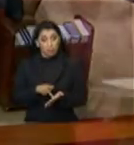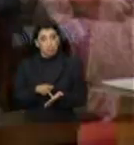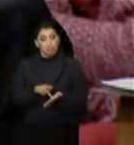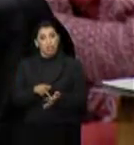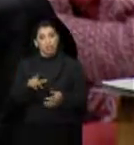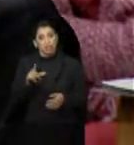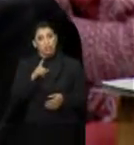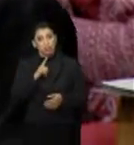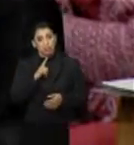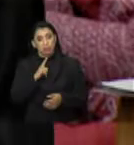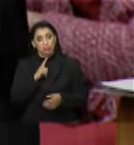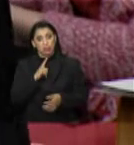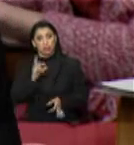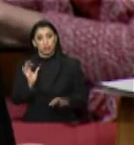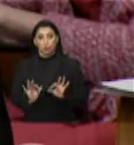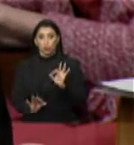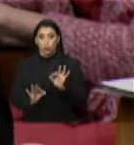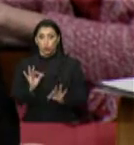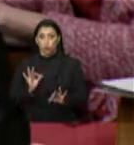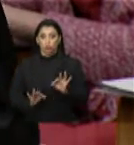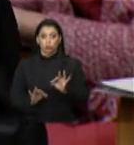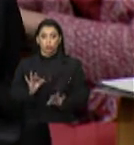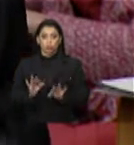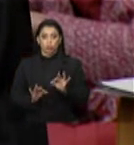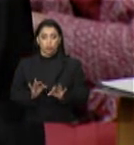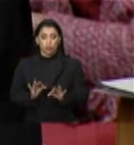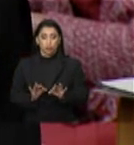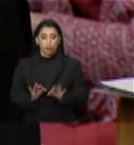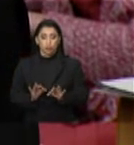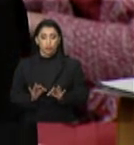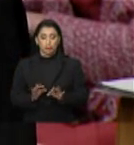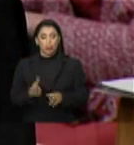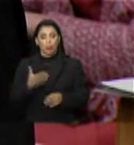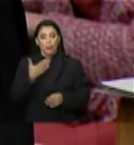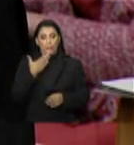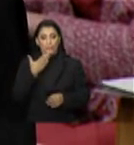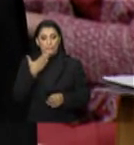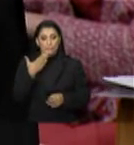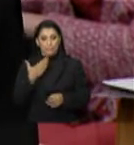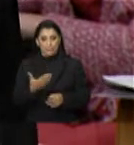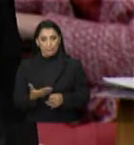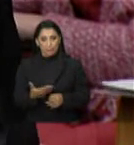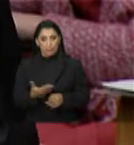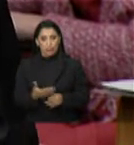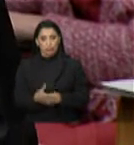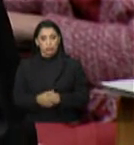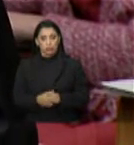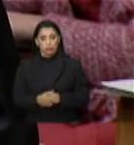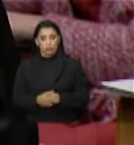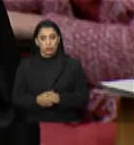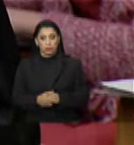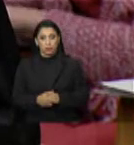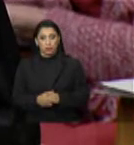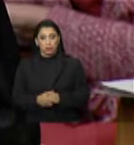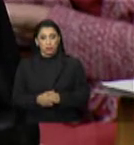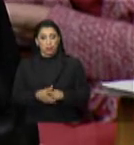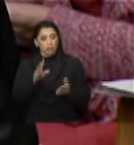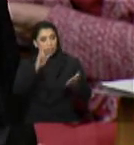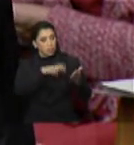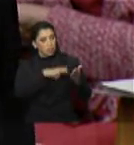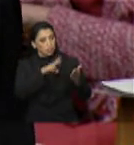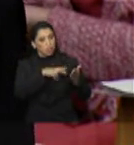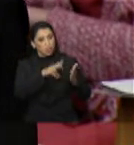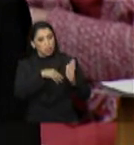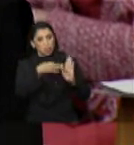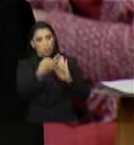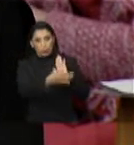teve como decorrência um julgamento Extra apetito eu peço licença de vossa excelências para ler um trecho do parecer do Ministério